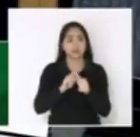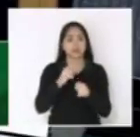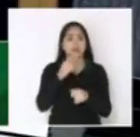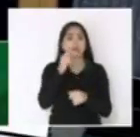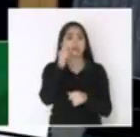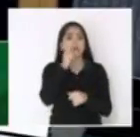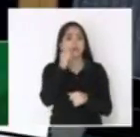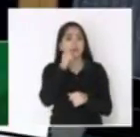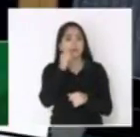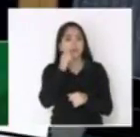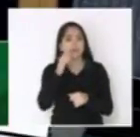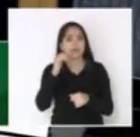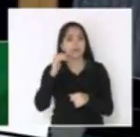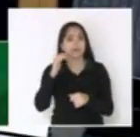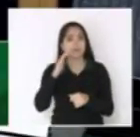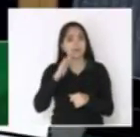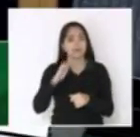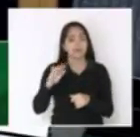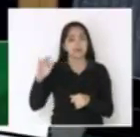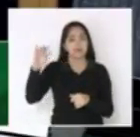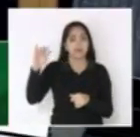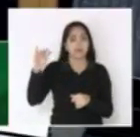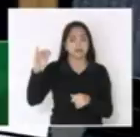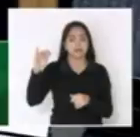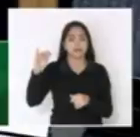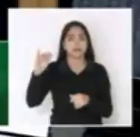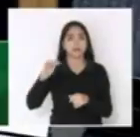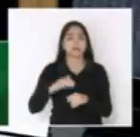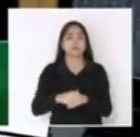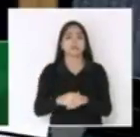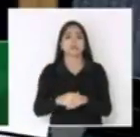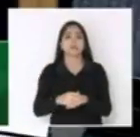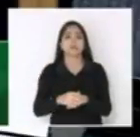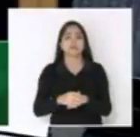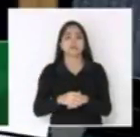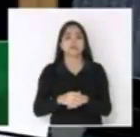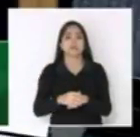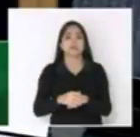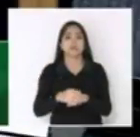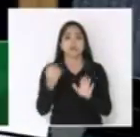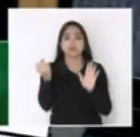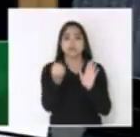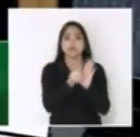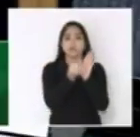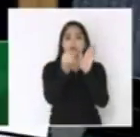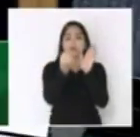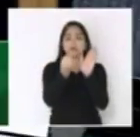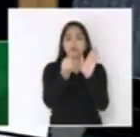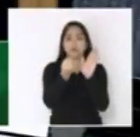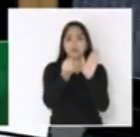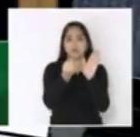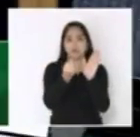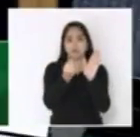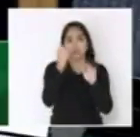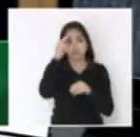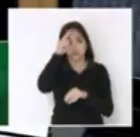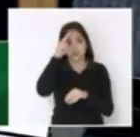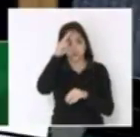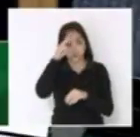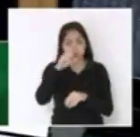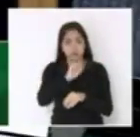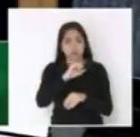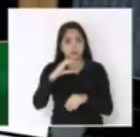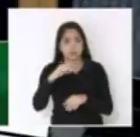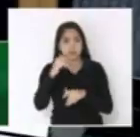Catarina, e que declara de integrante do patrimônio histórico, artístico e cultural do estado de Santa Catarina as